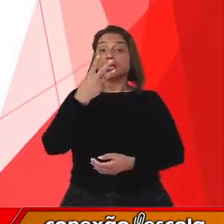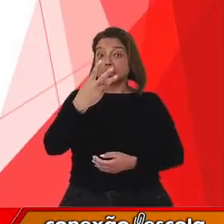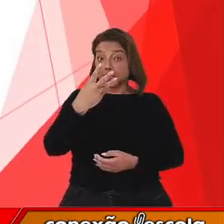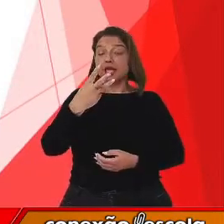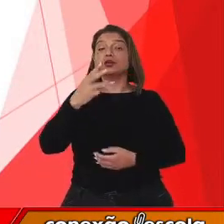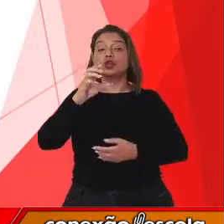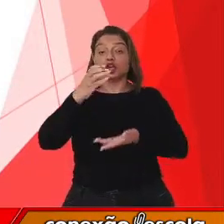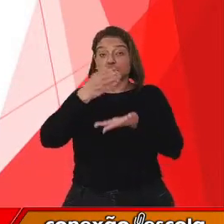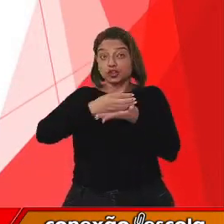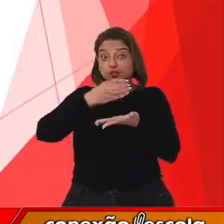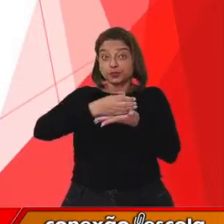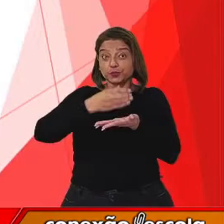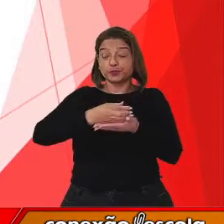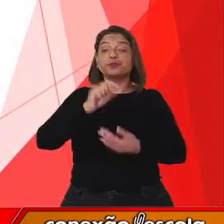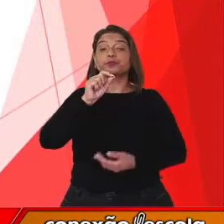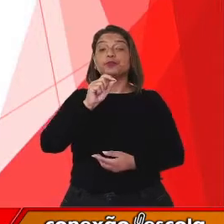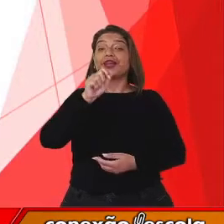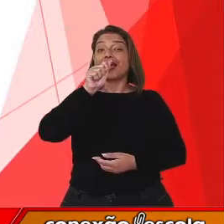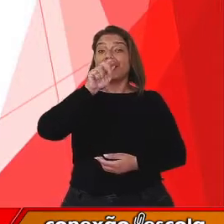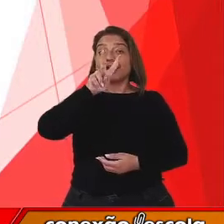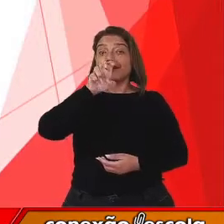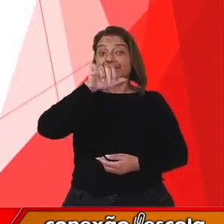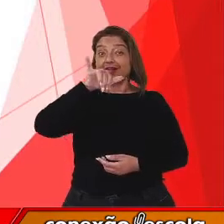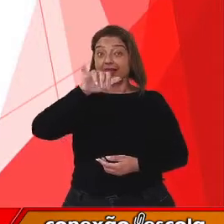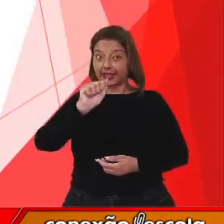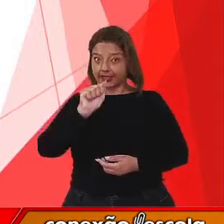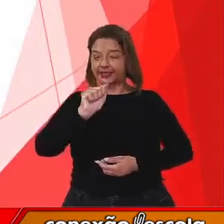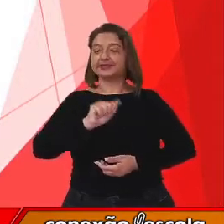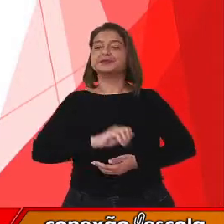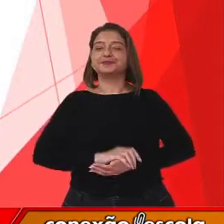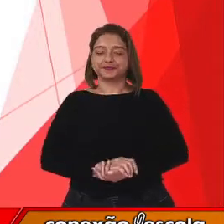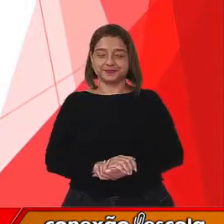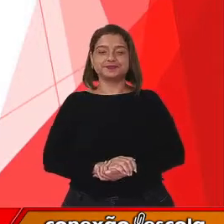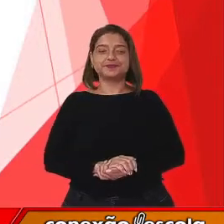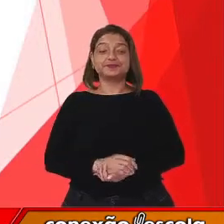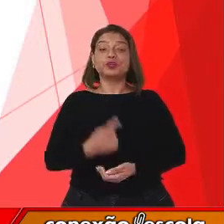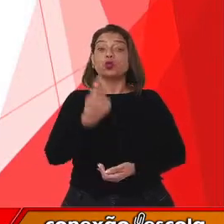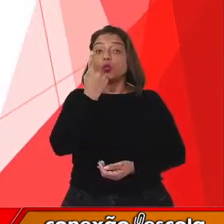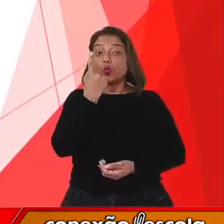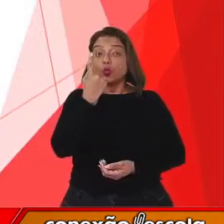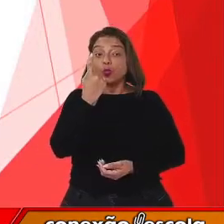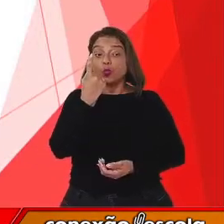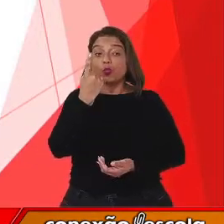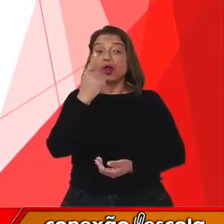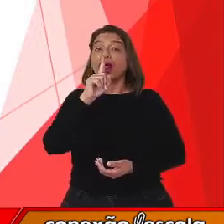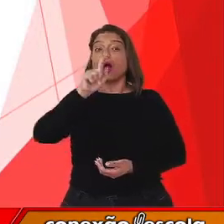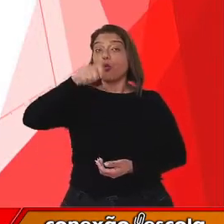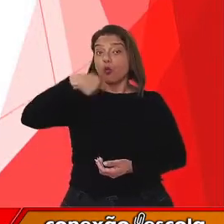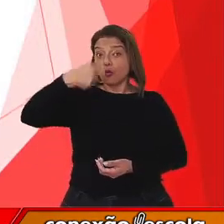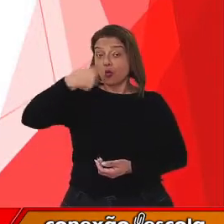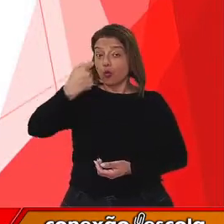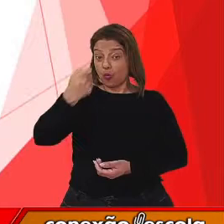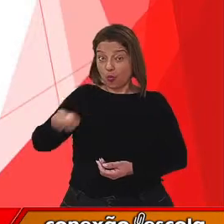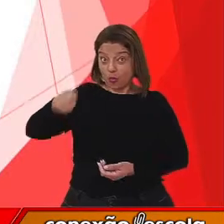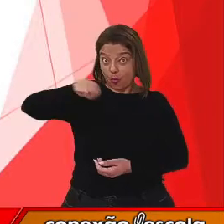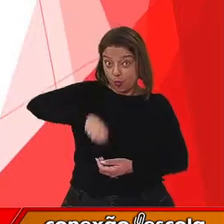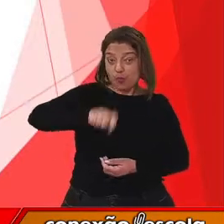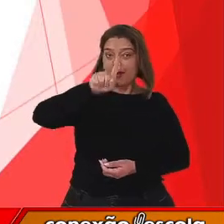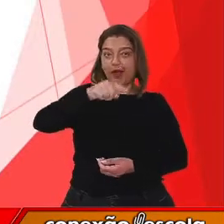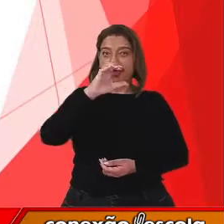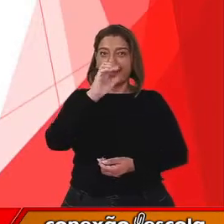3 xícaras de Floco de aveia. flocos de aveia e 1 xícara Aí é uma colher, né? uma colher